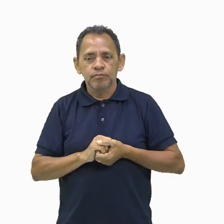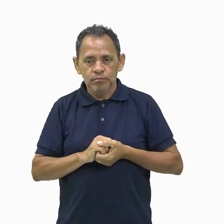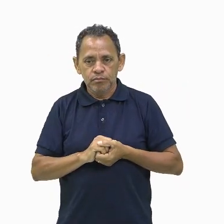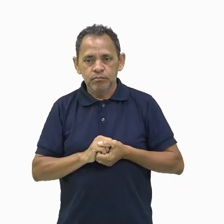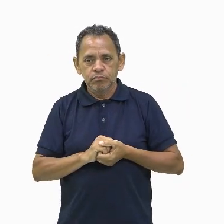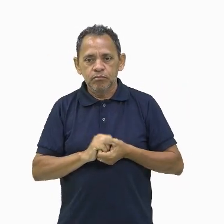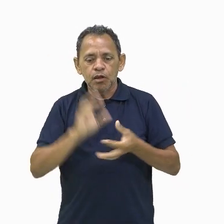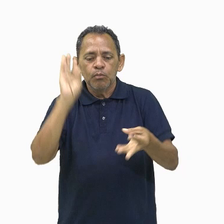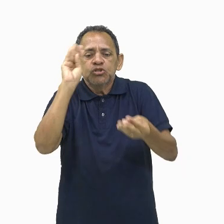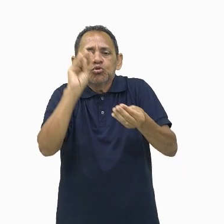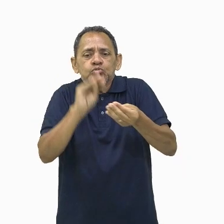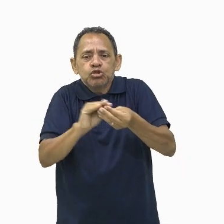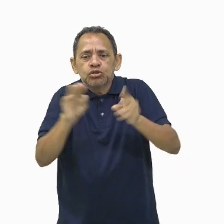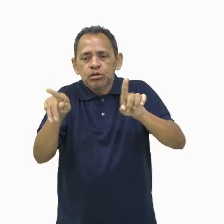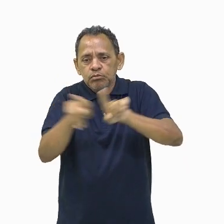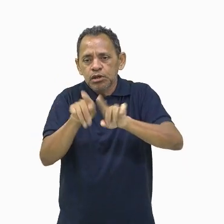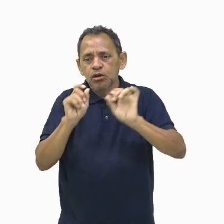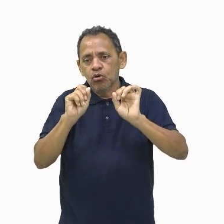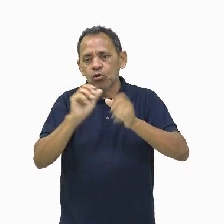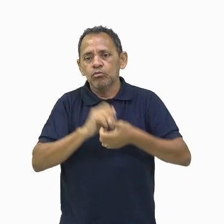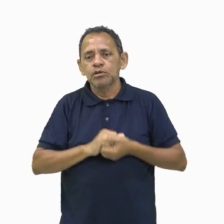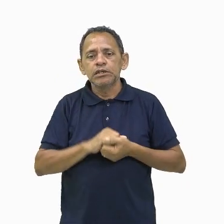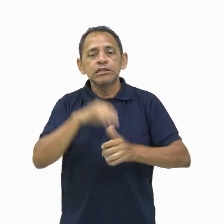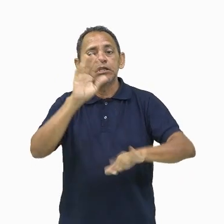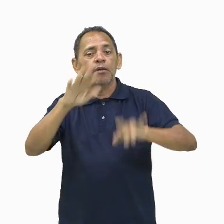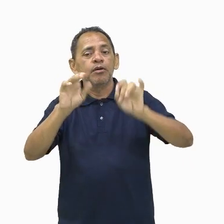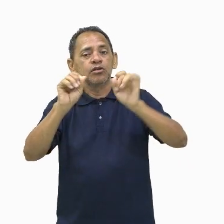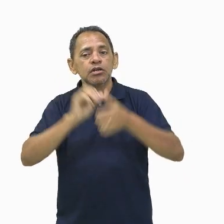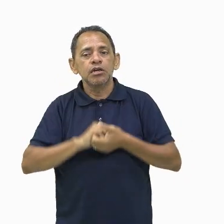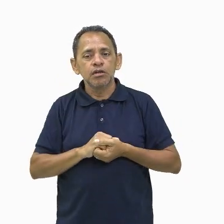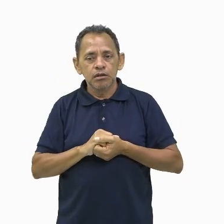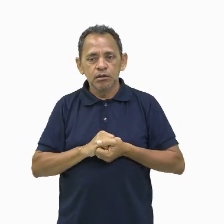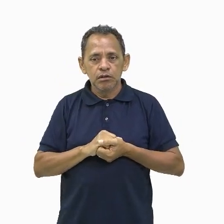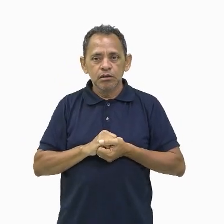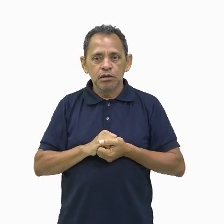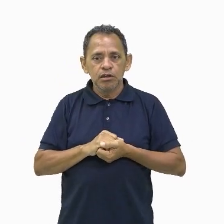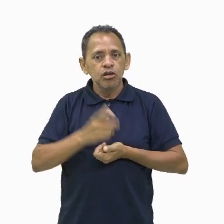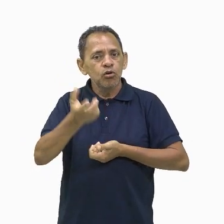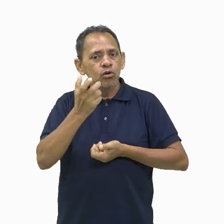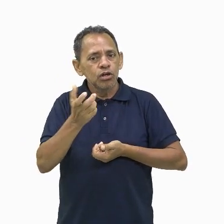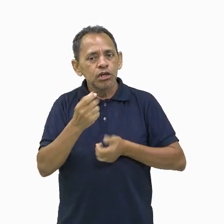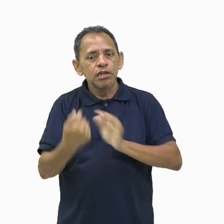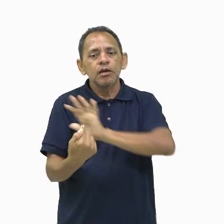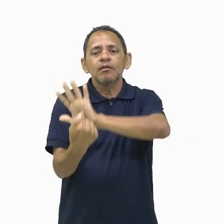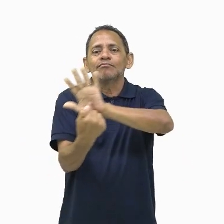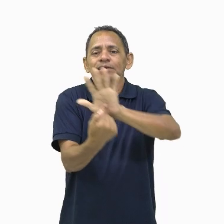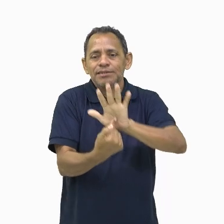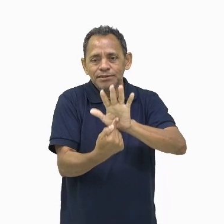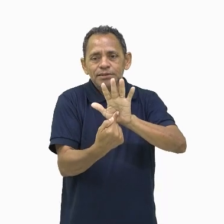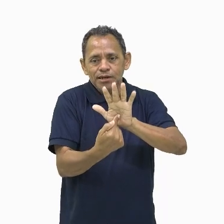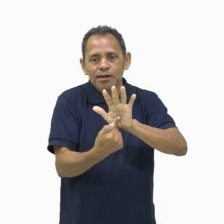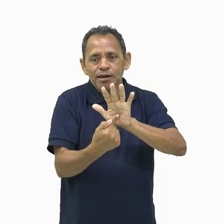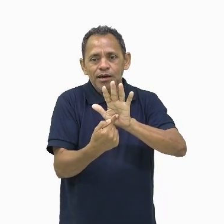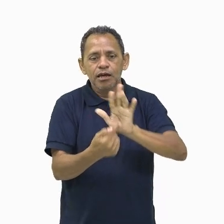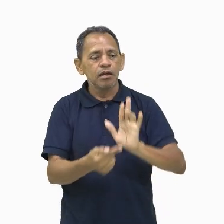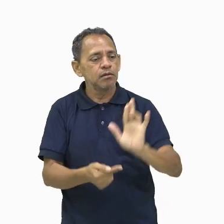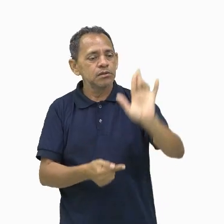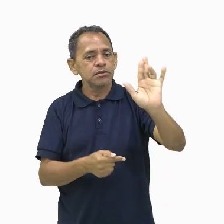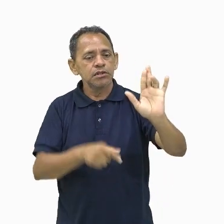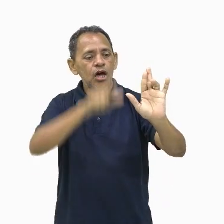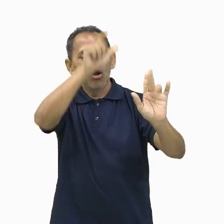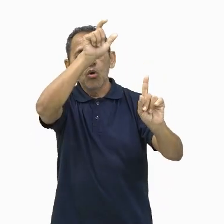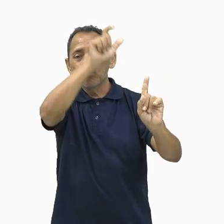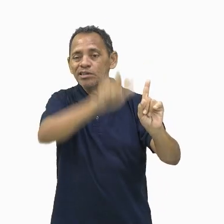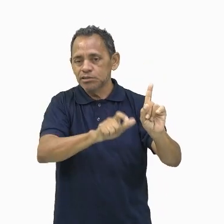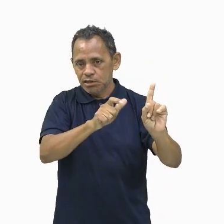minha intencionalidade, pode ser que eu queira representar ali no meu texto, por exemplo, um personagem que fala